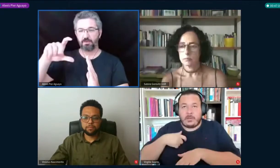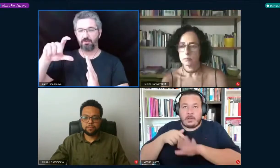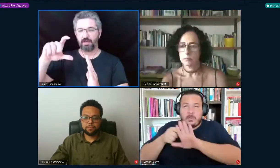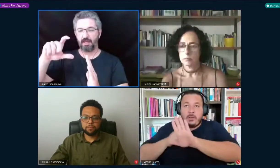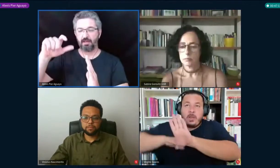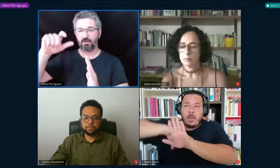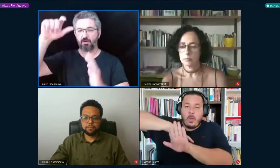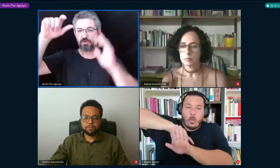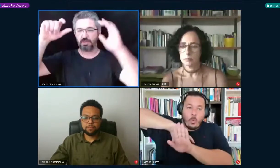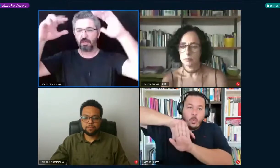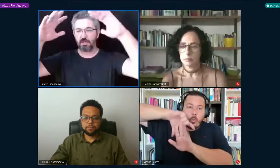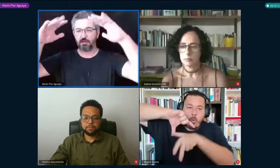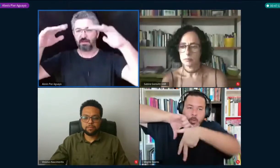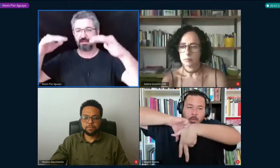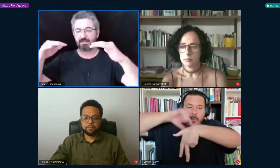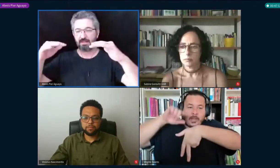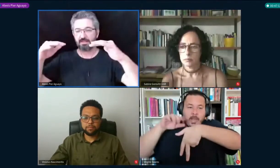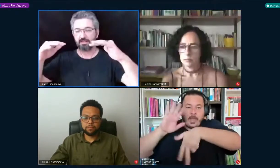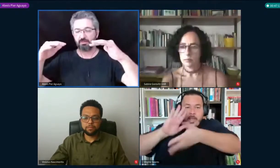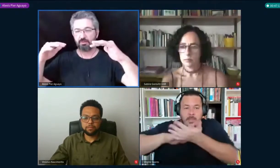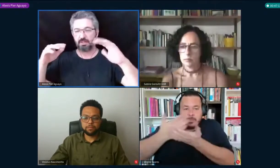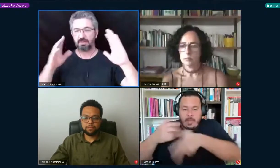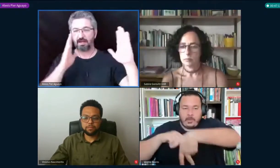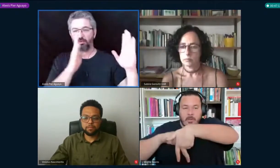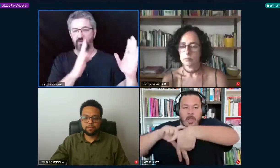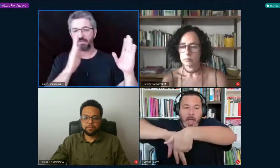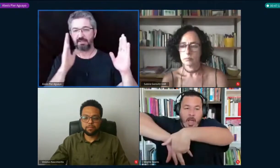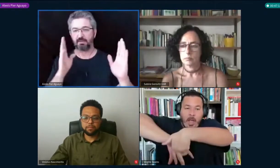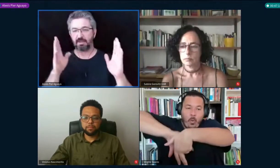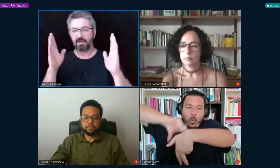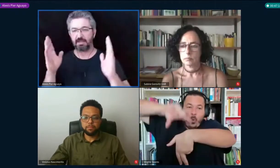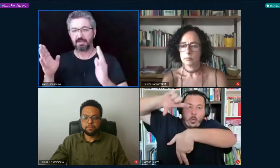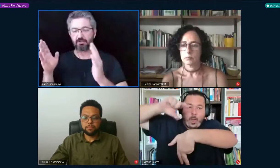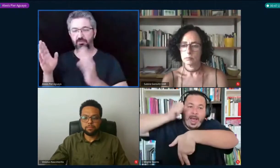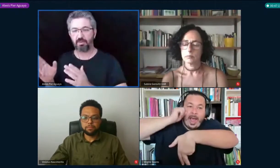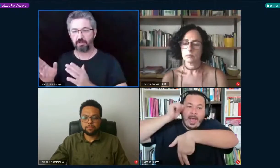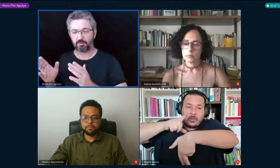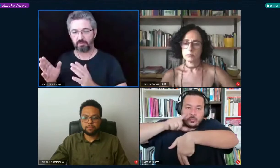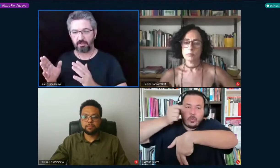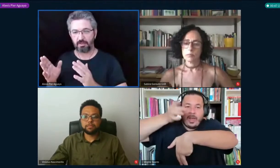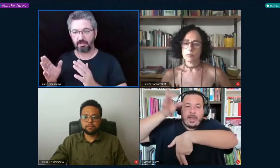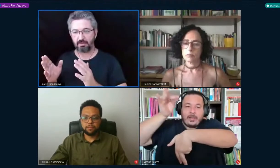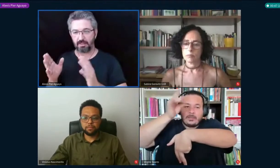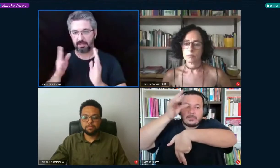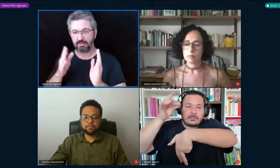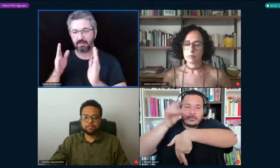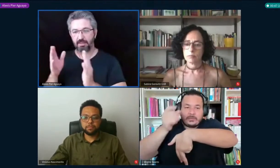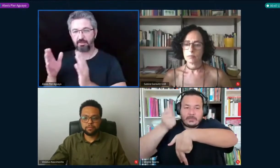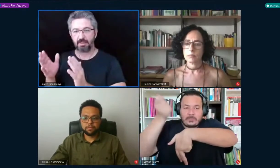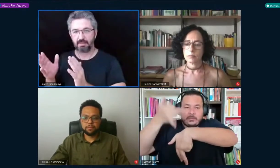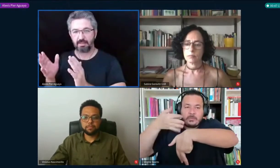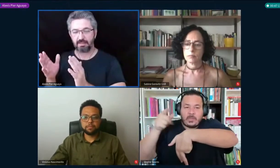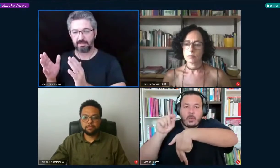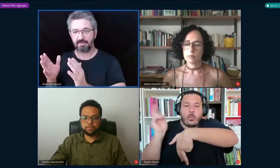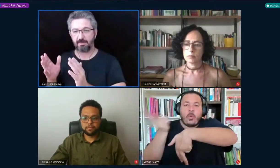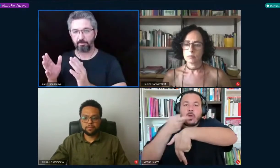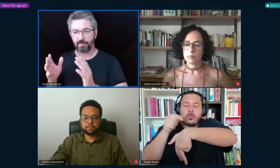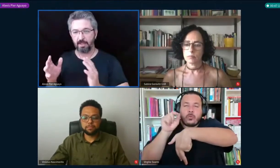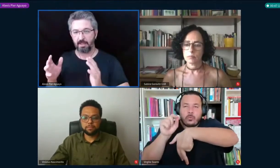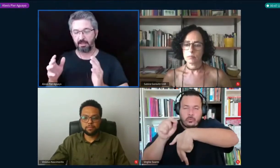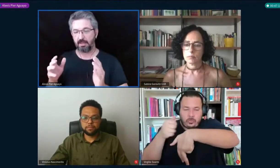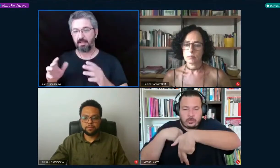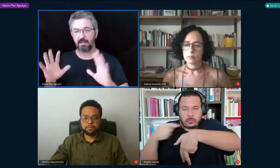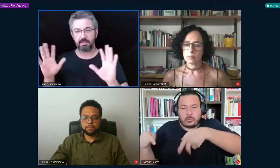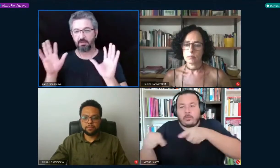do intérprete com um QR Code e uma descrição do que está acontecendo naquele exato momento daquele andamento da